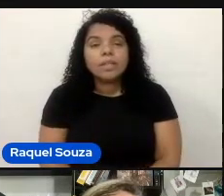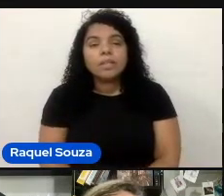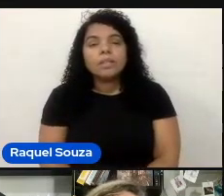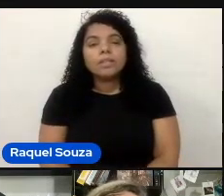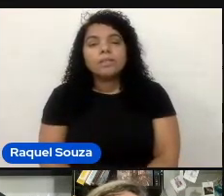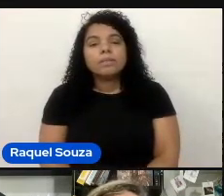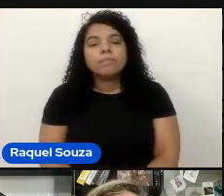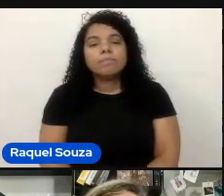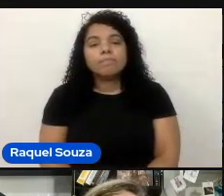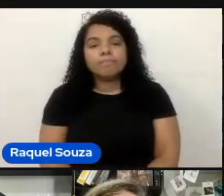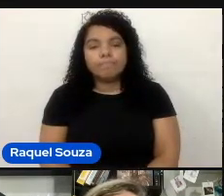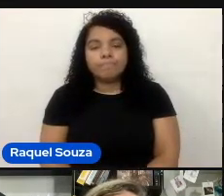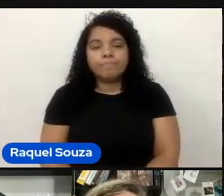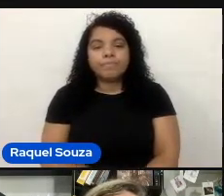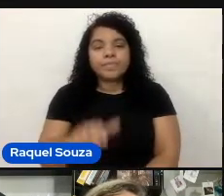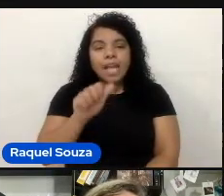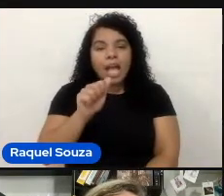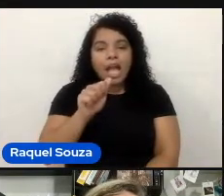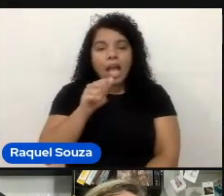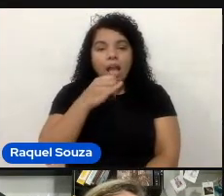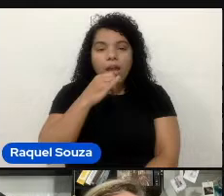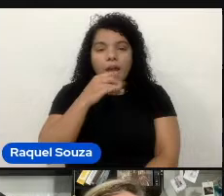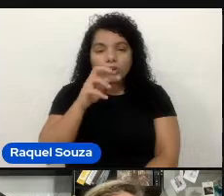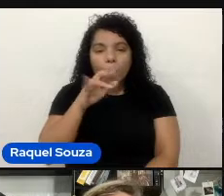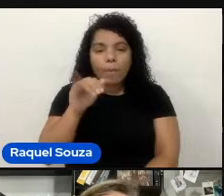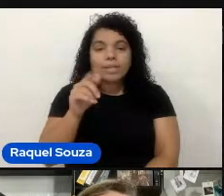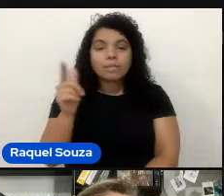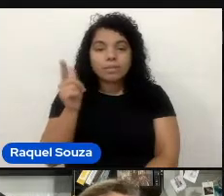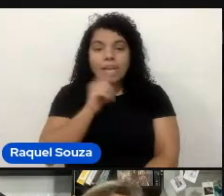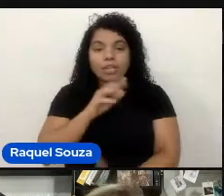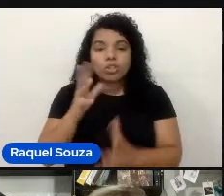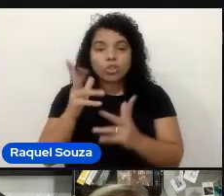A automação garante toda a qualidade do produto.